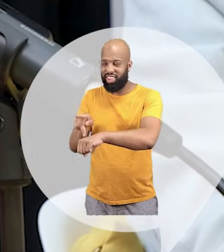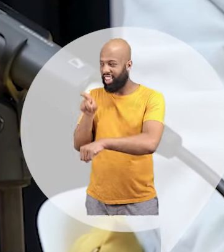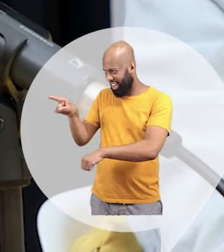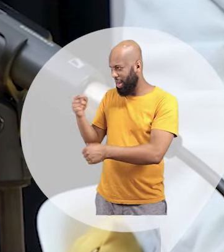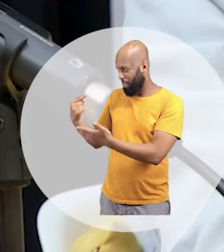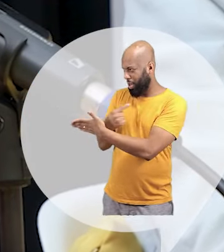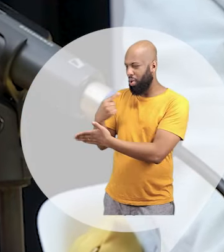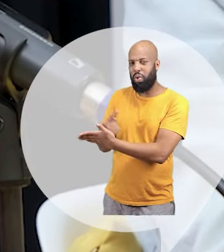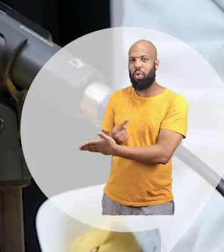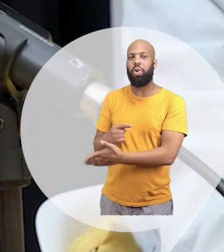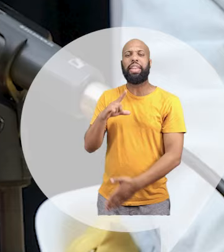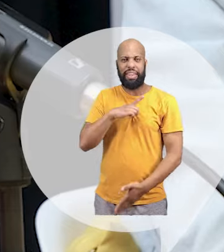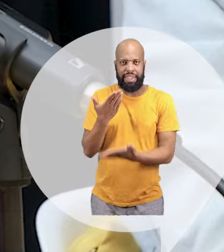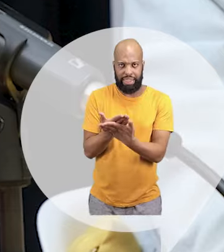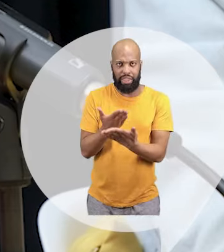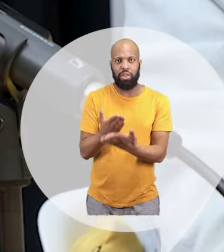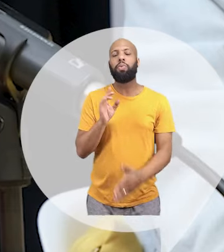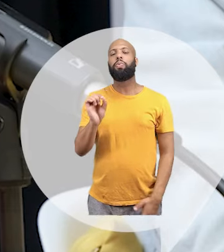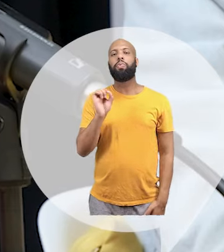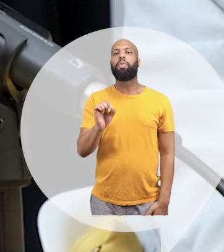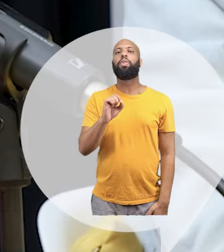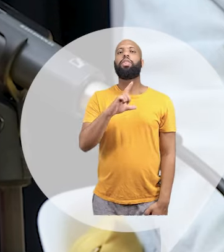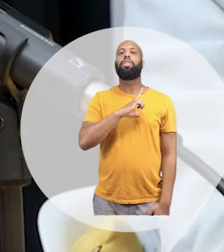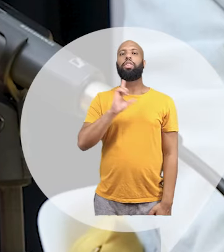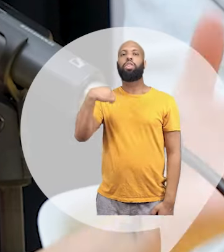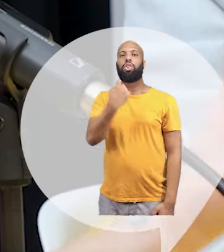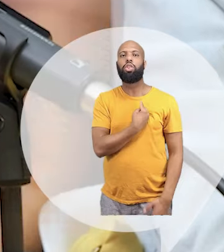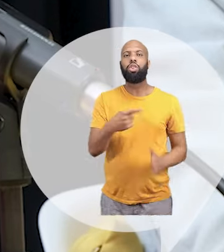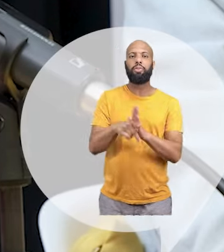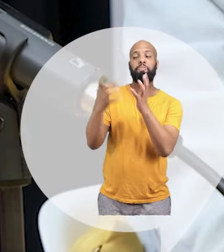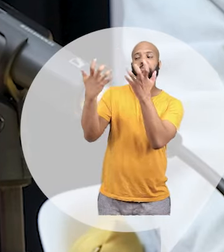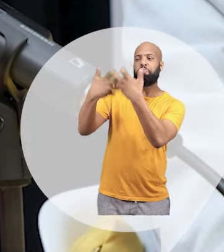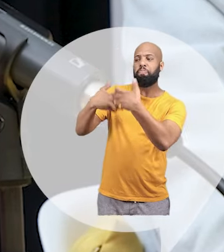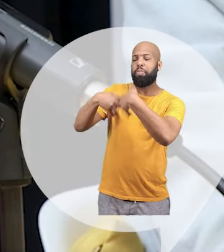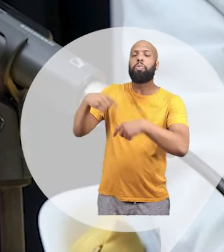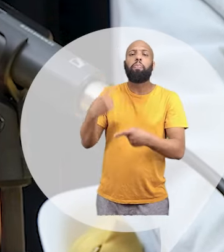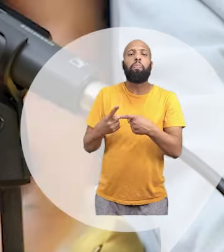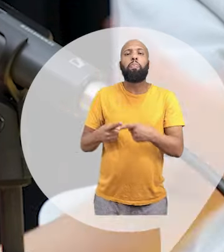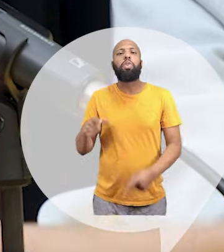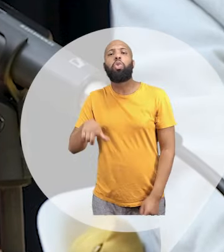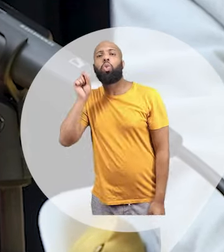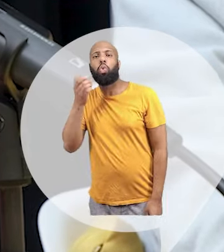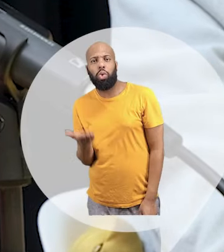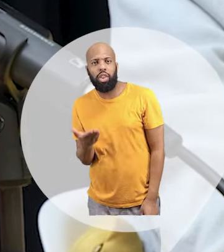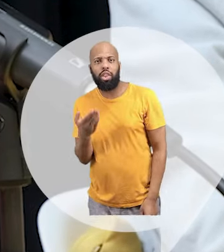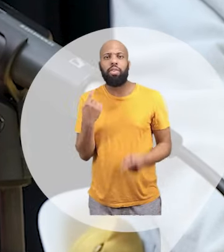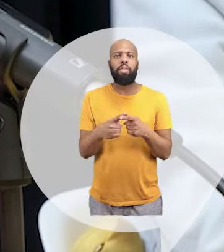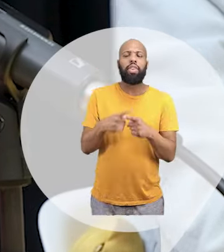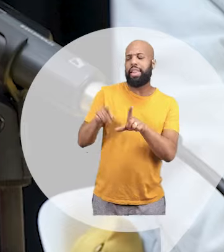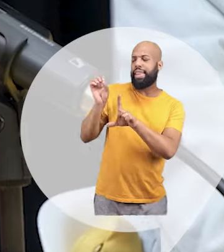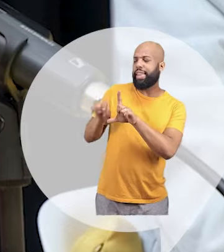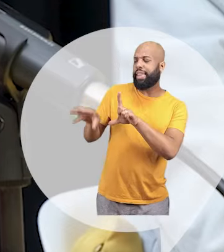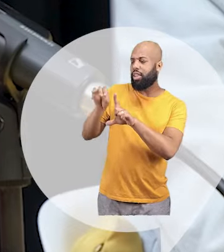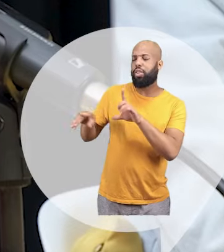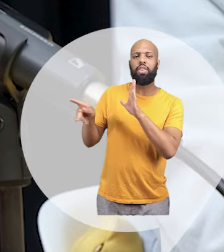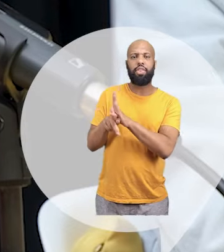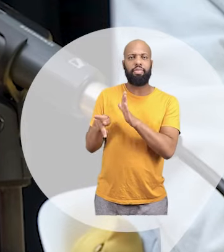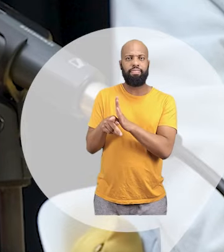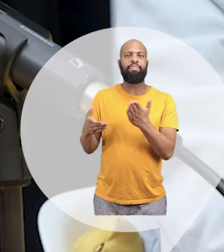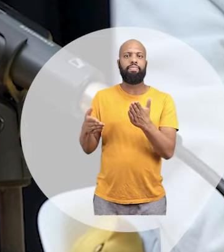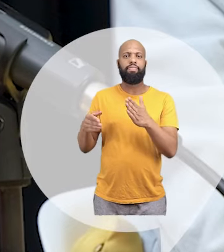pedagogia que a Gabriela tinha perguntado né a gente tem aulas que trazem a gente por uma reflexão do porquê que a gente escolheu fazer